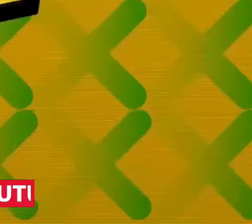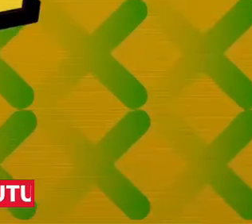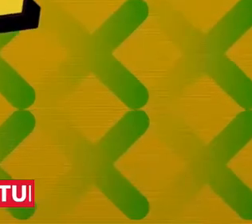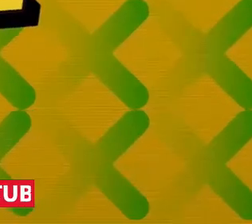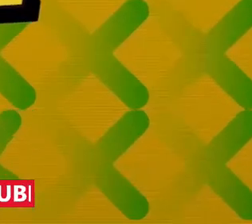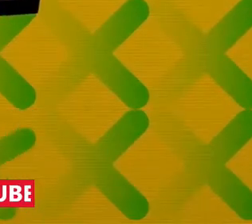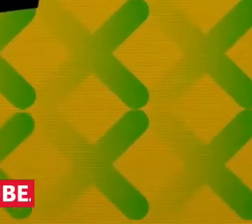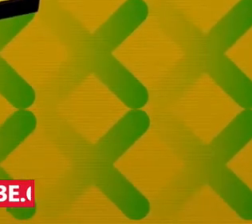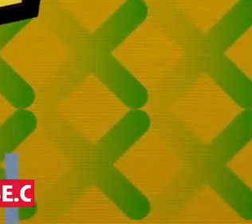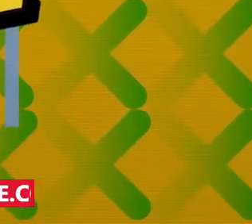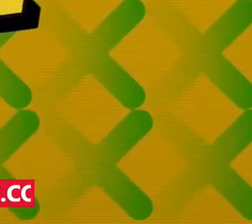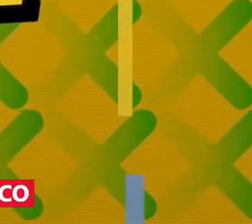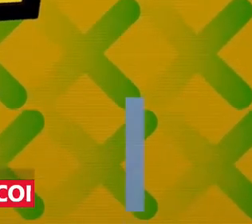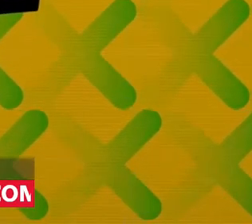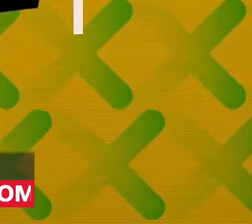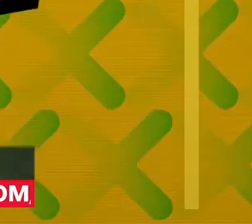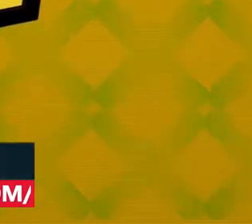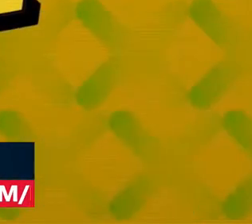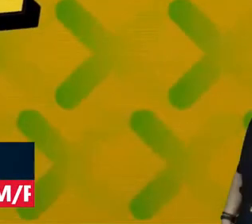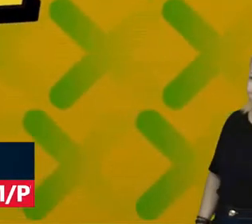República.